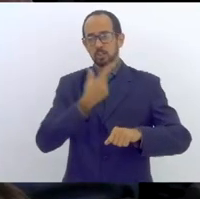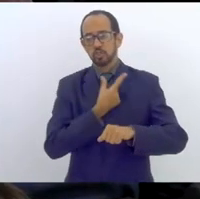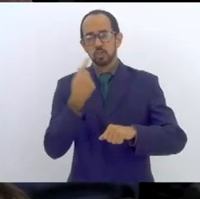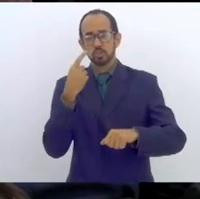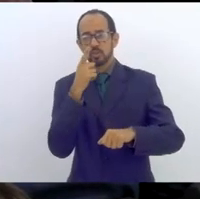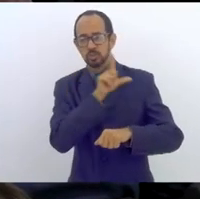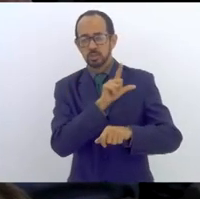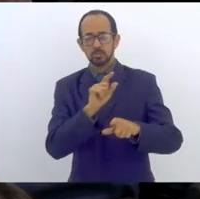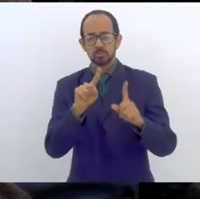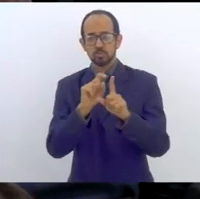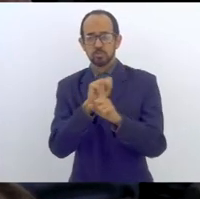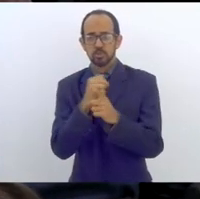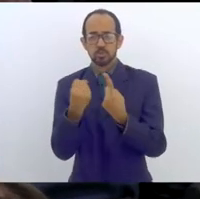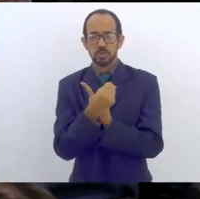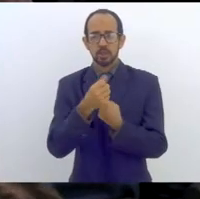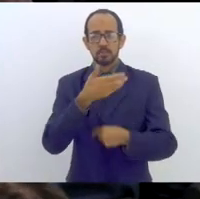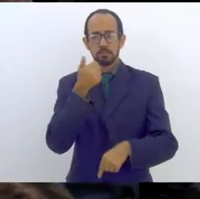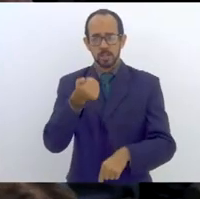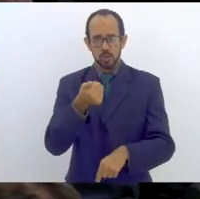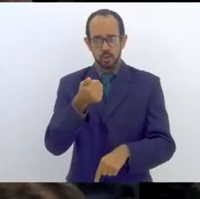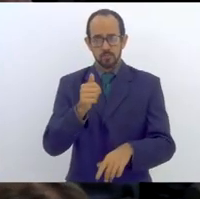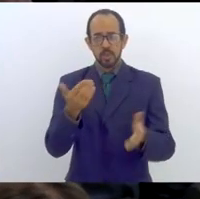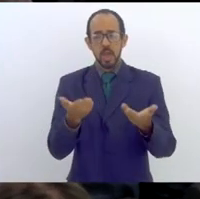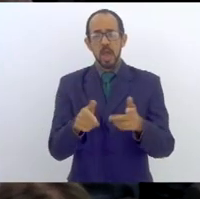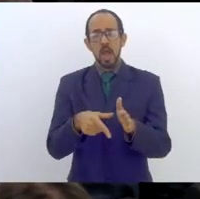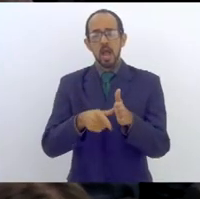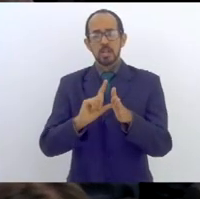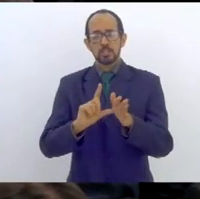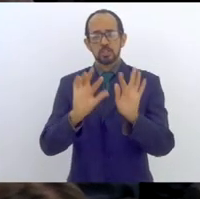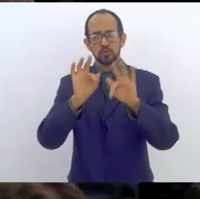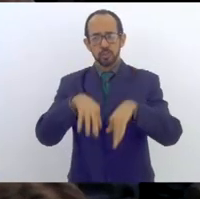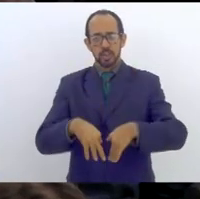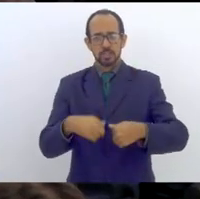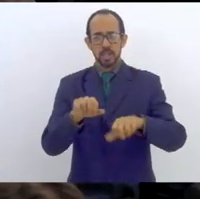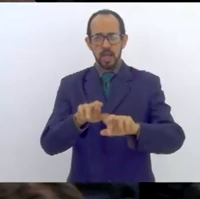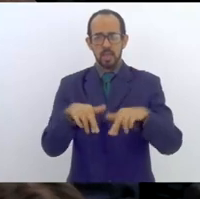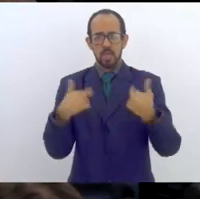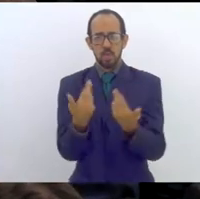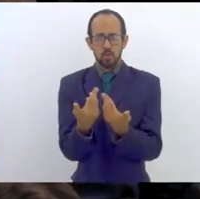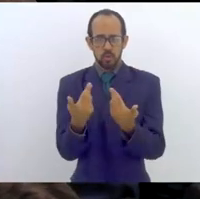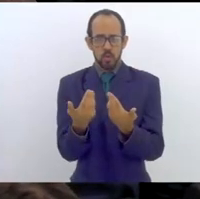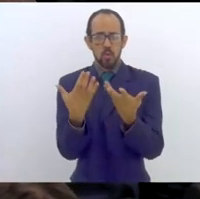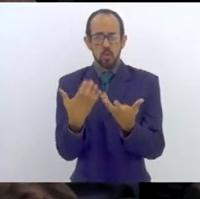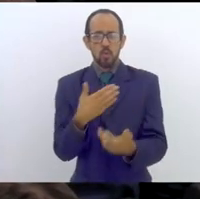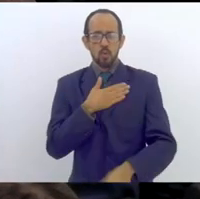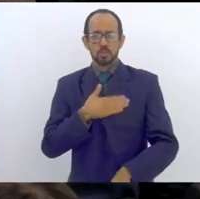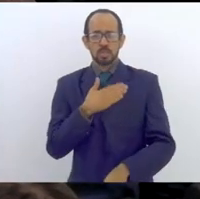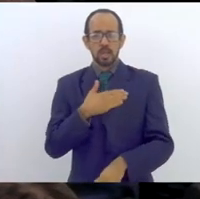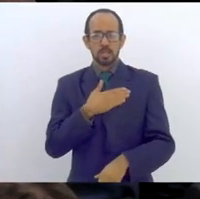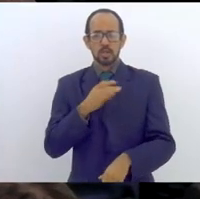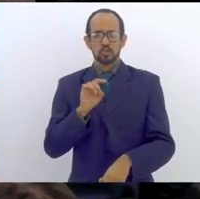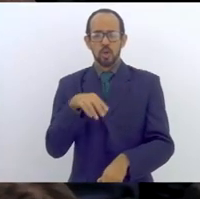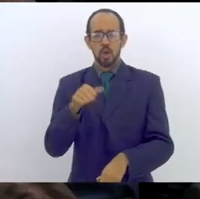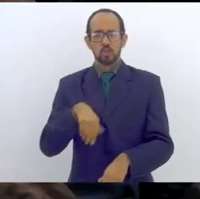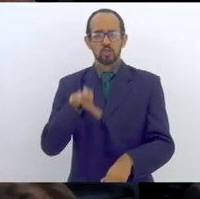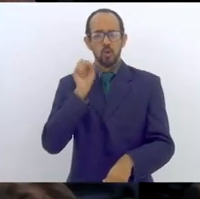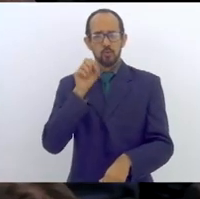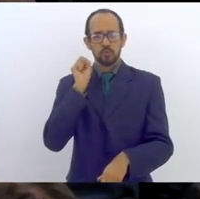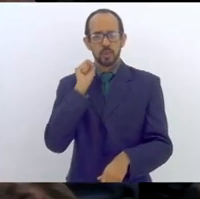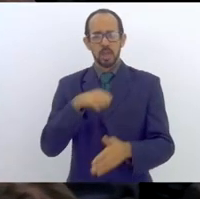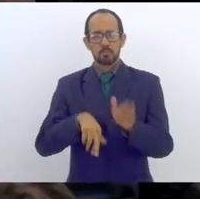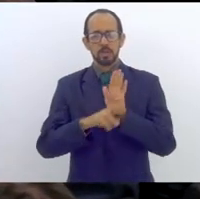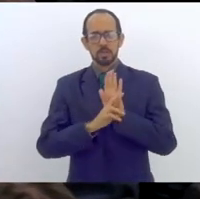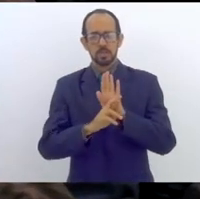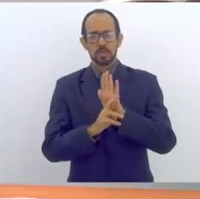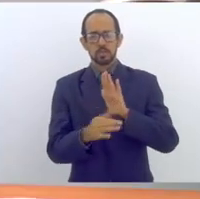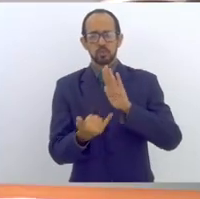melhor antes de encerrar reunião vou pedir a permissão Doutor Jansen para a gente ouvir só a representação de institucional que tá